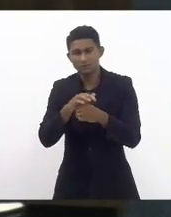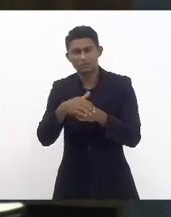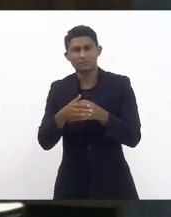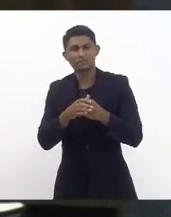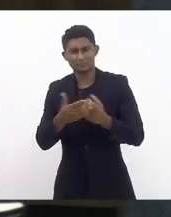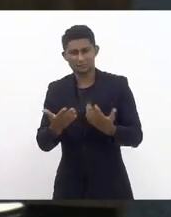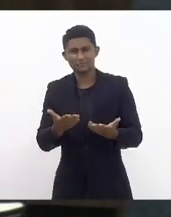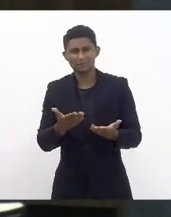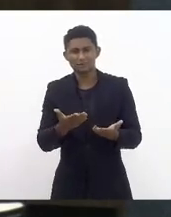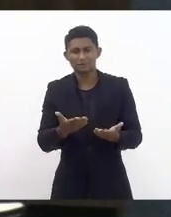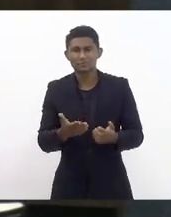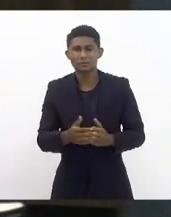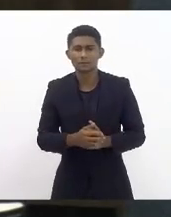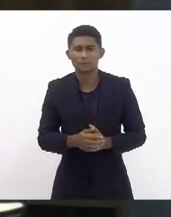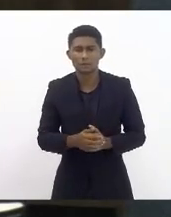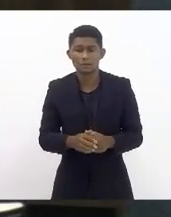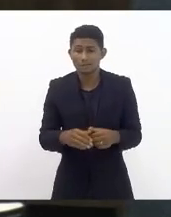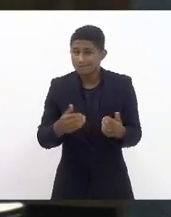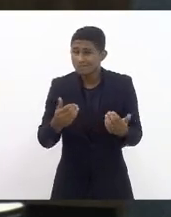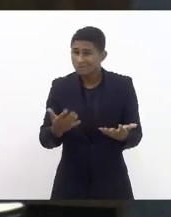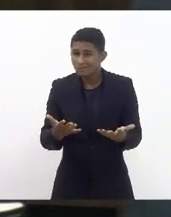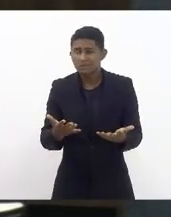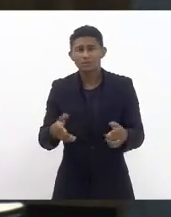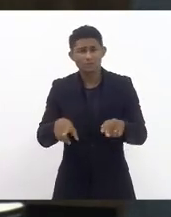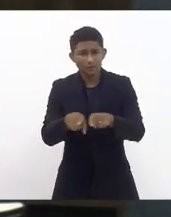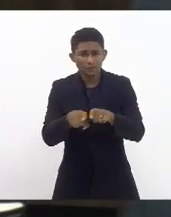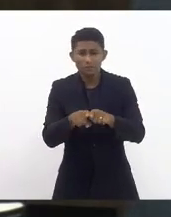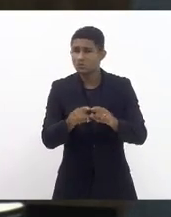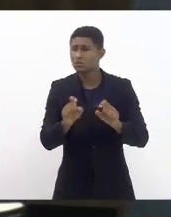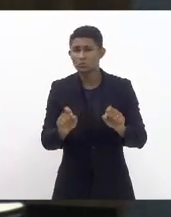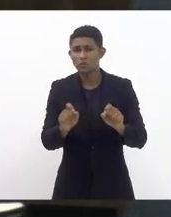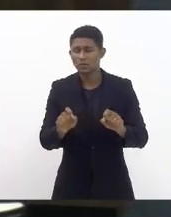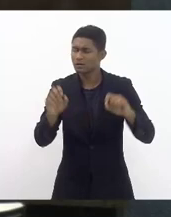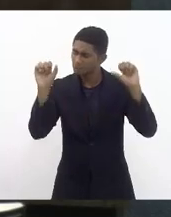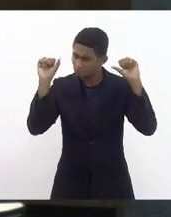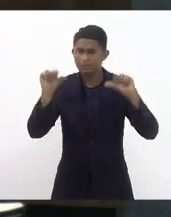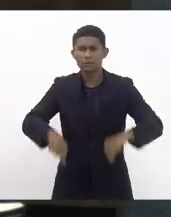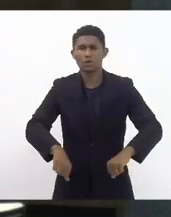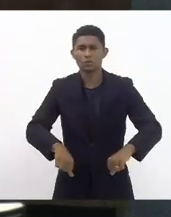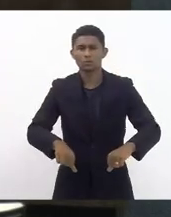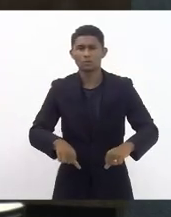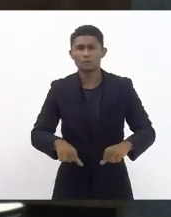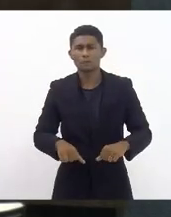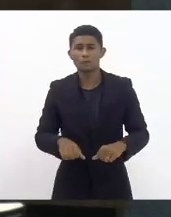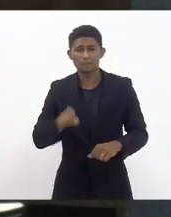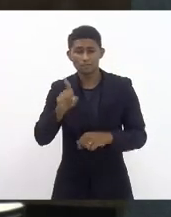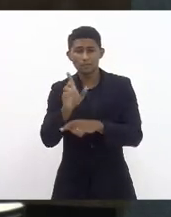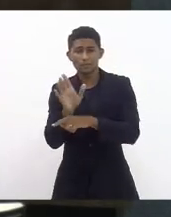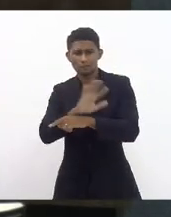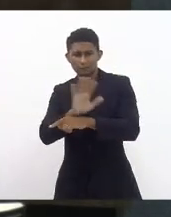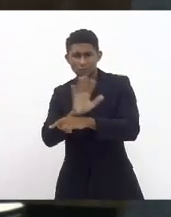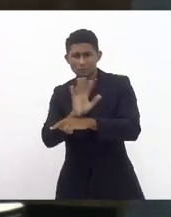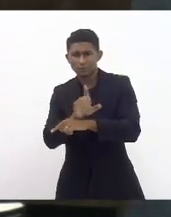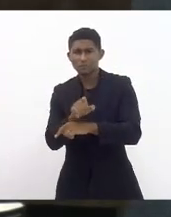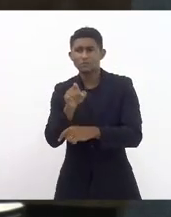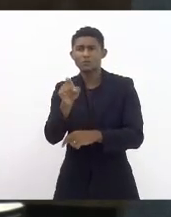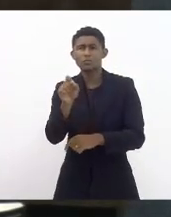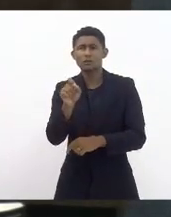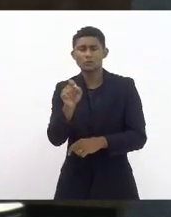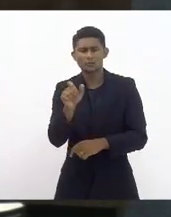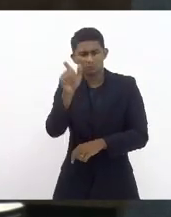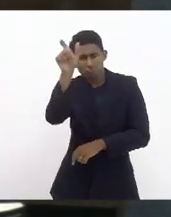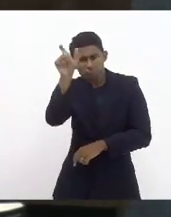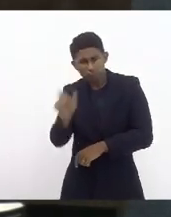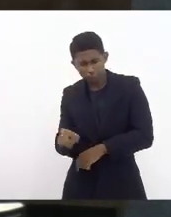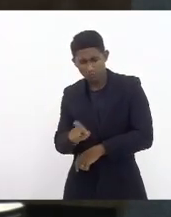pedófilos. O pior de tudo também, senhor presidente, é que o filme vem desqualificando a figura do